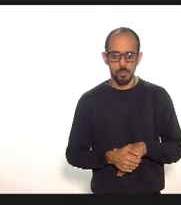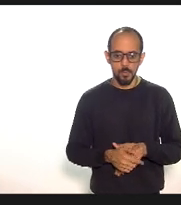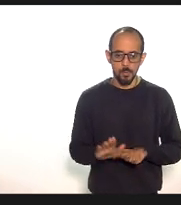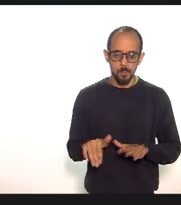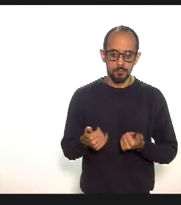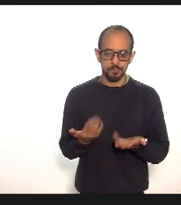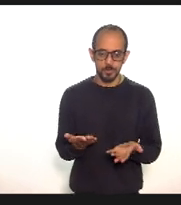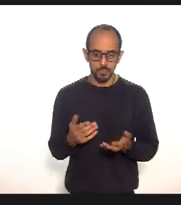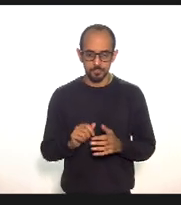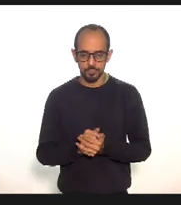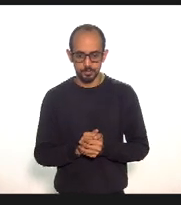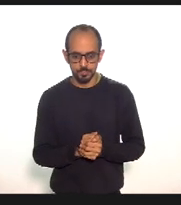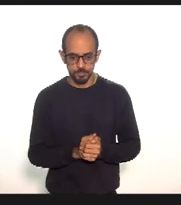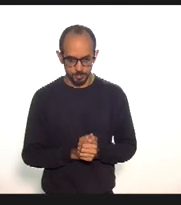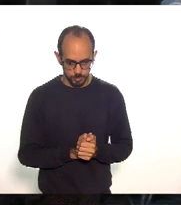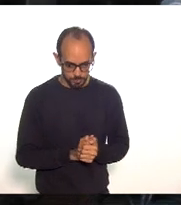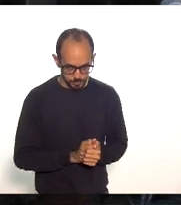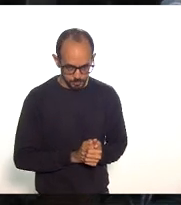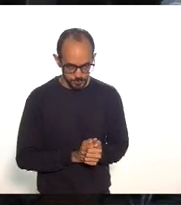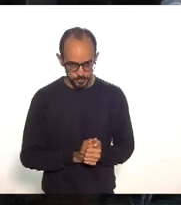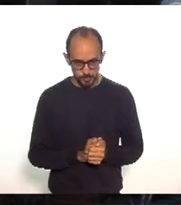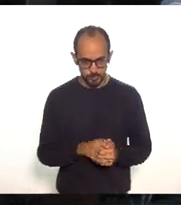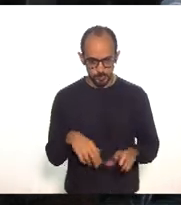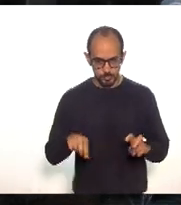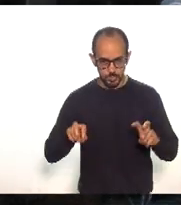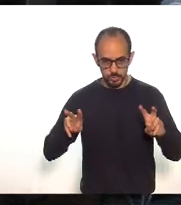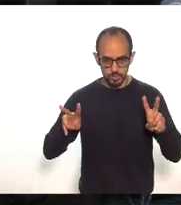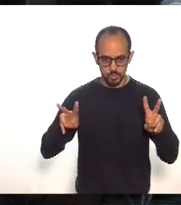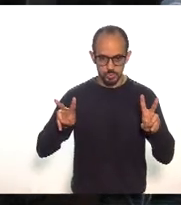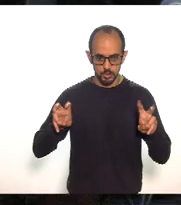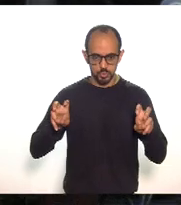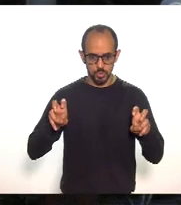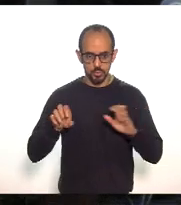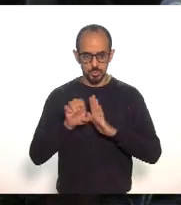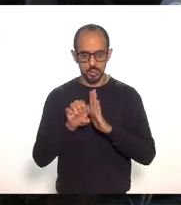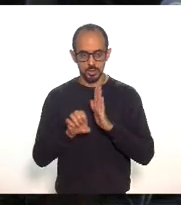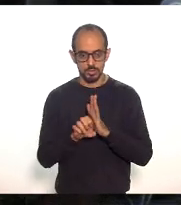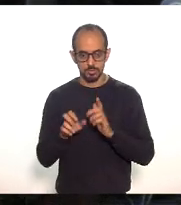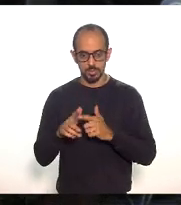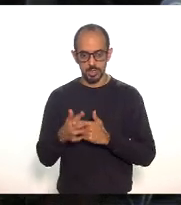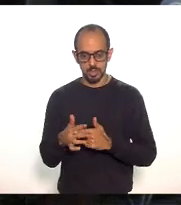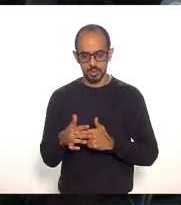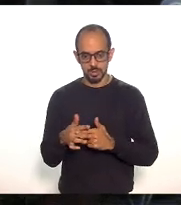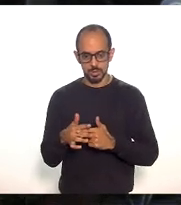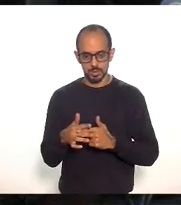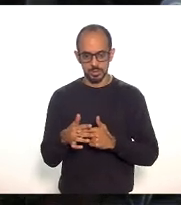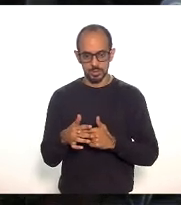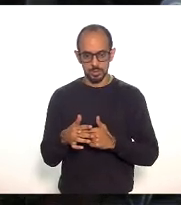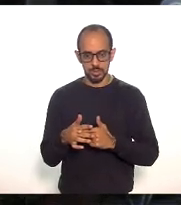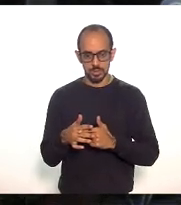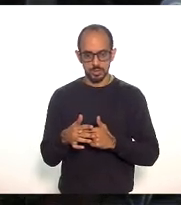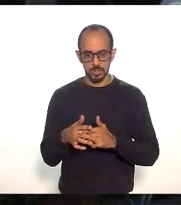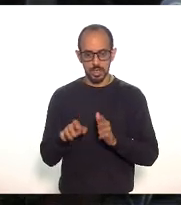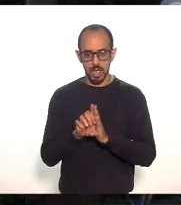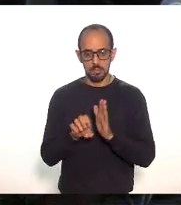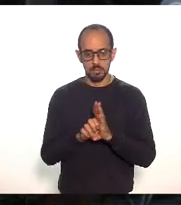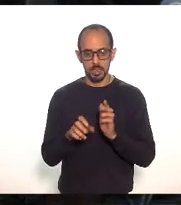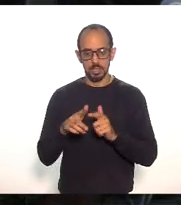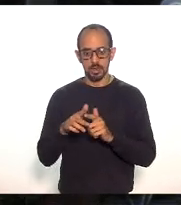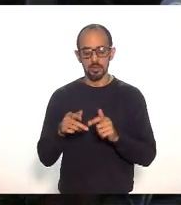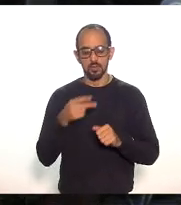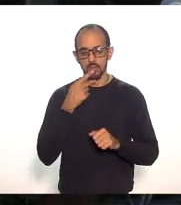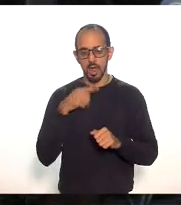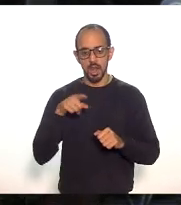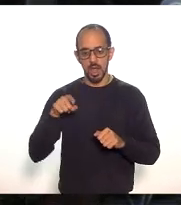Então, em relação às emendas... A emenda fica clara. Denomina como